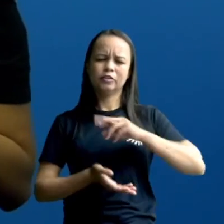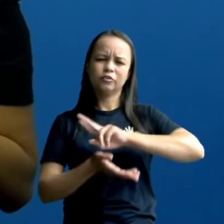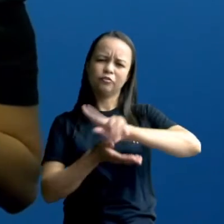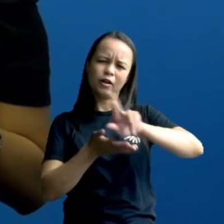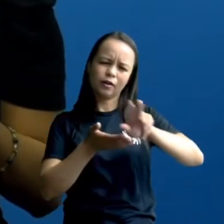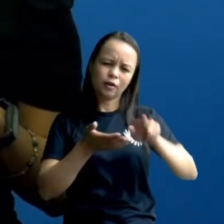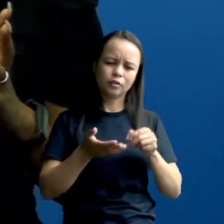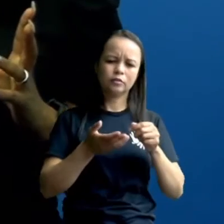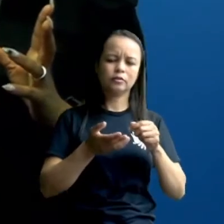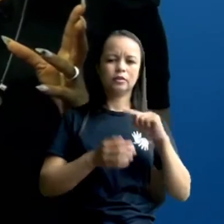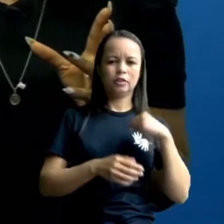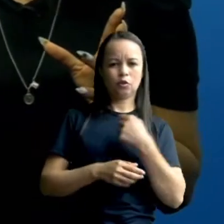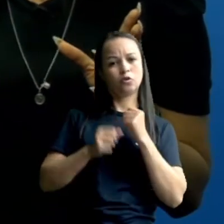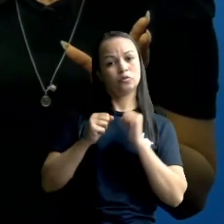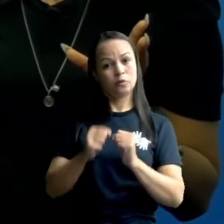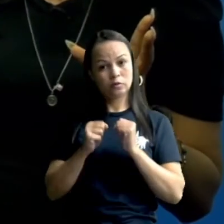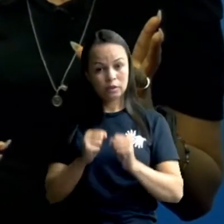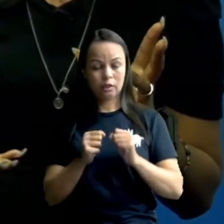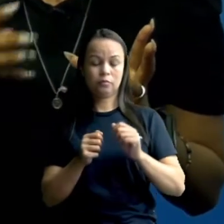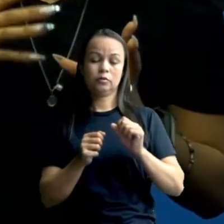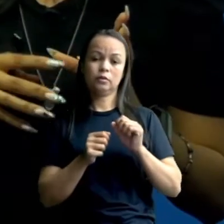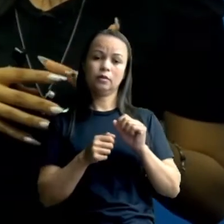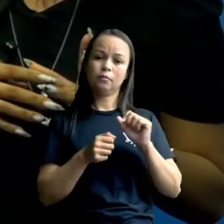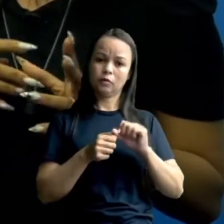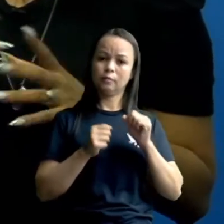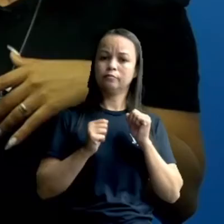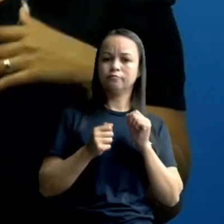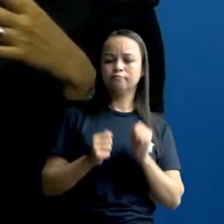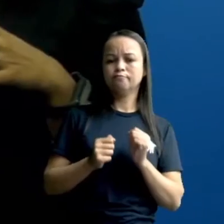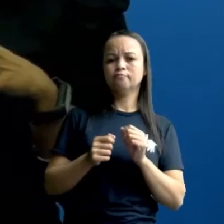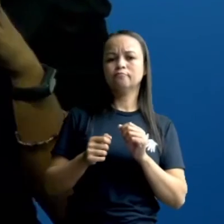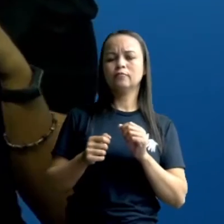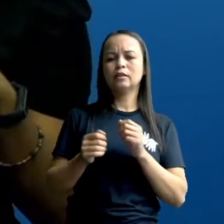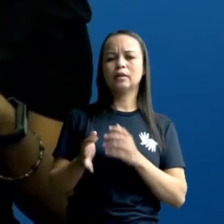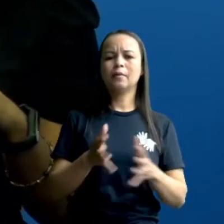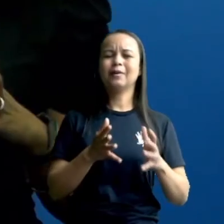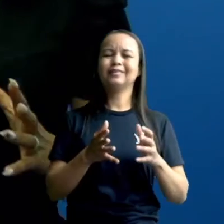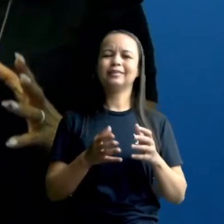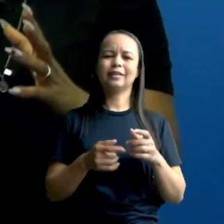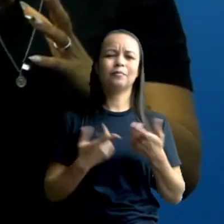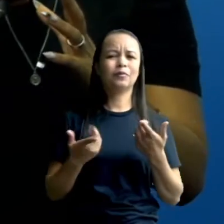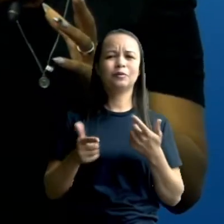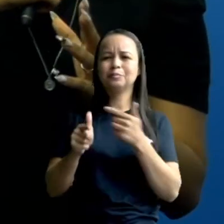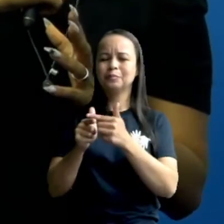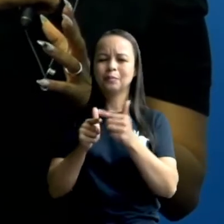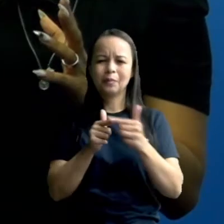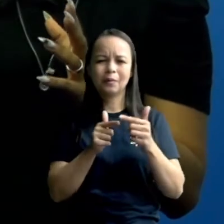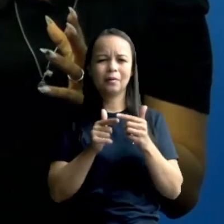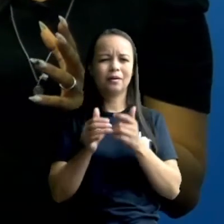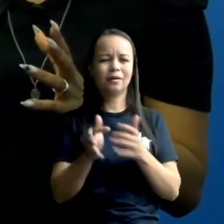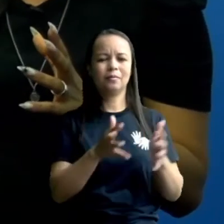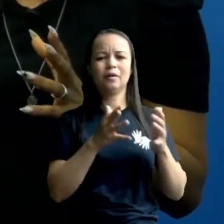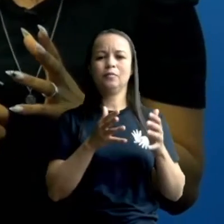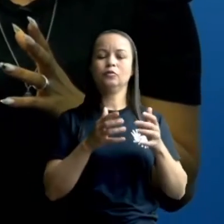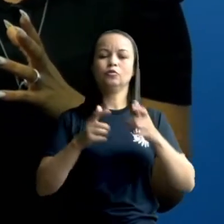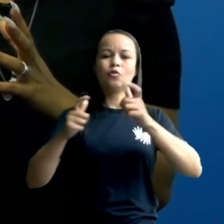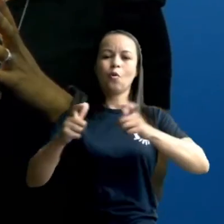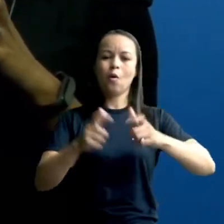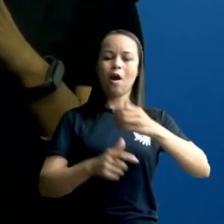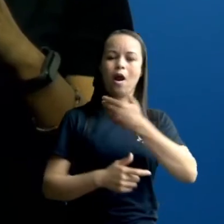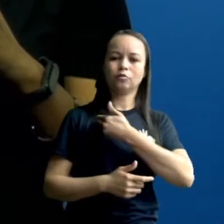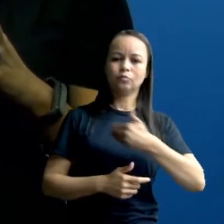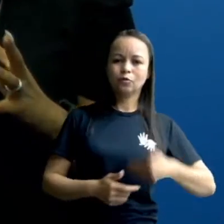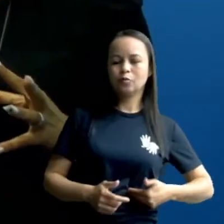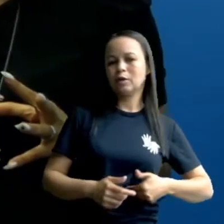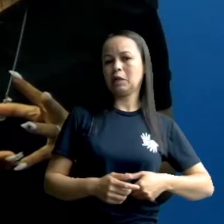sim, que a gente pode e que a gente deve fazer, porém ainda são muito escassos. Muitos órgãos públicos ainda não